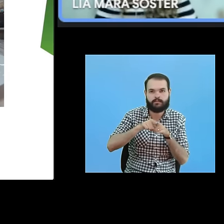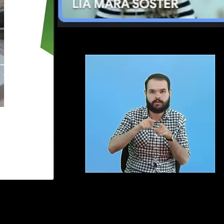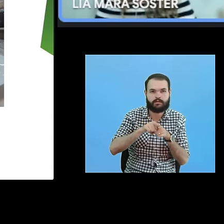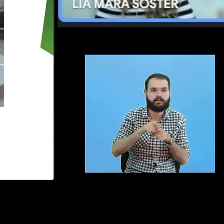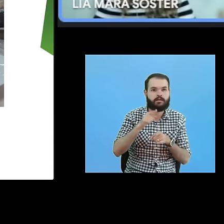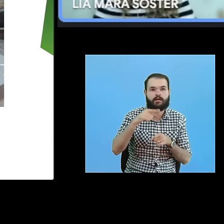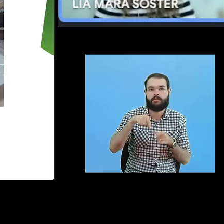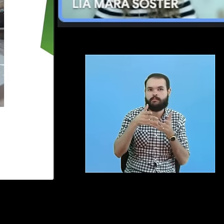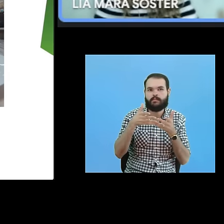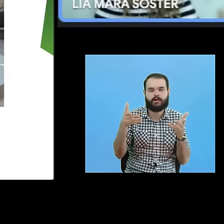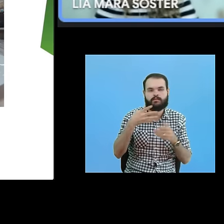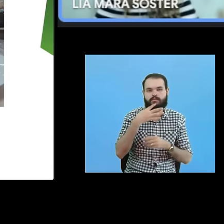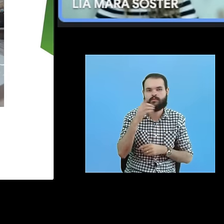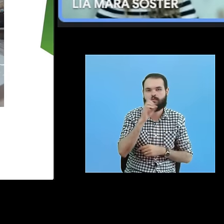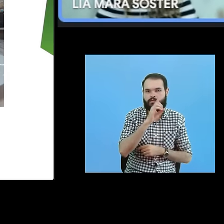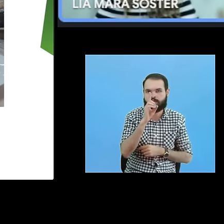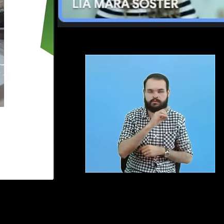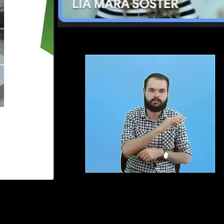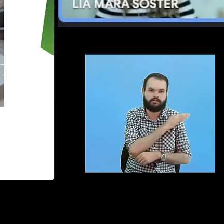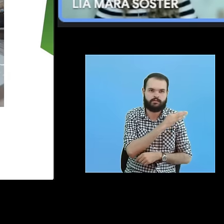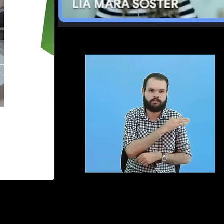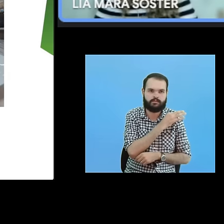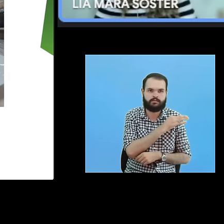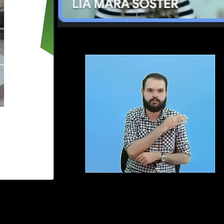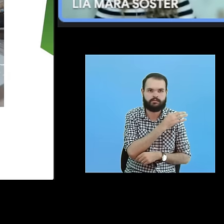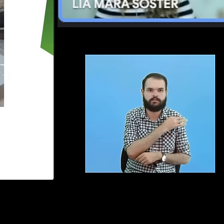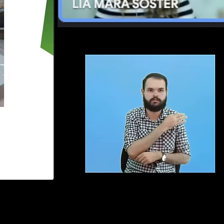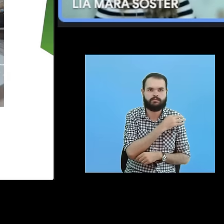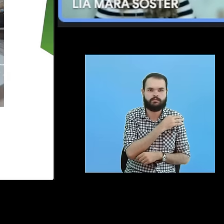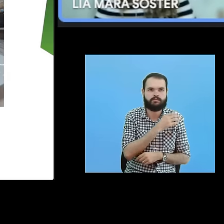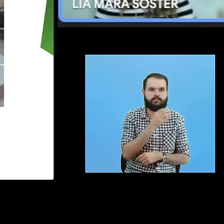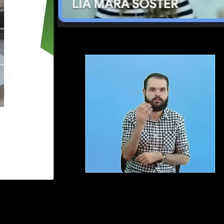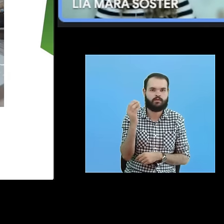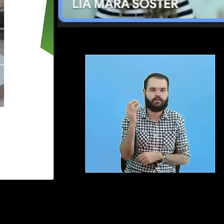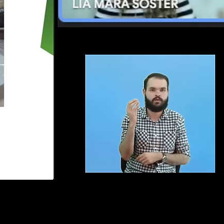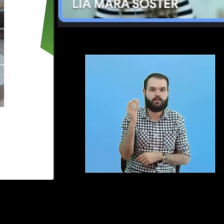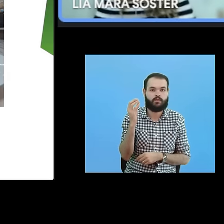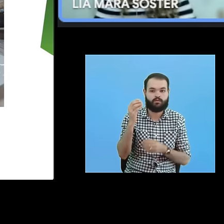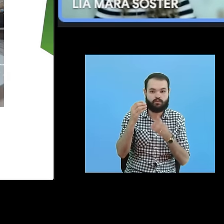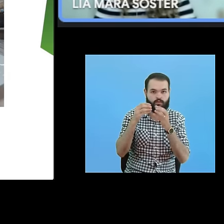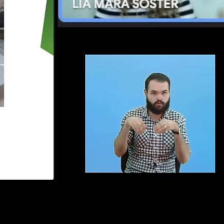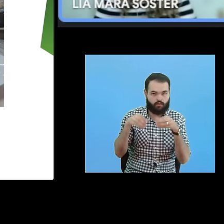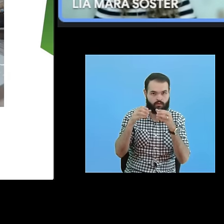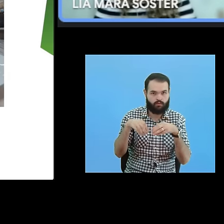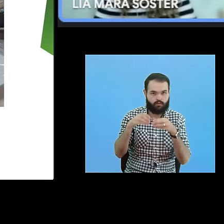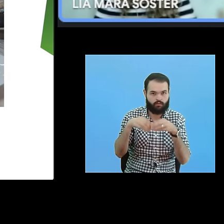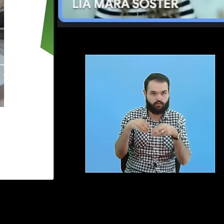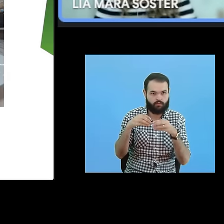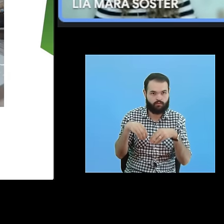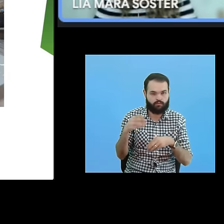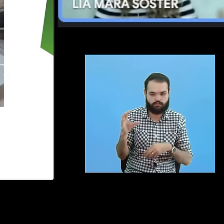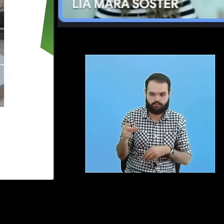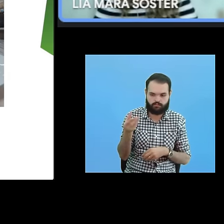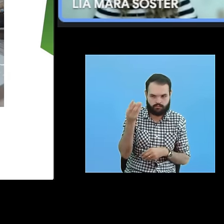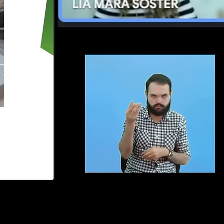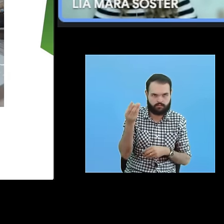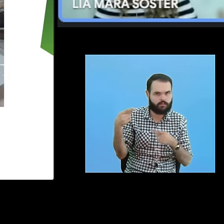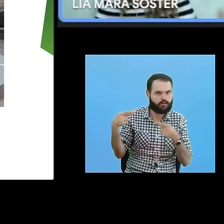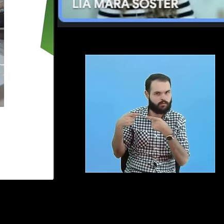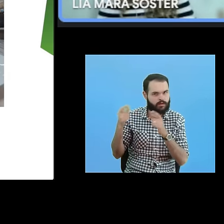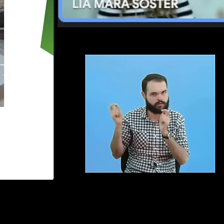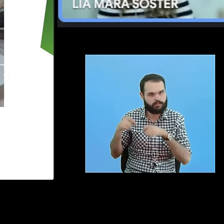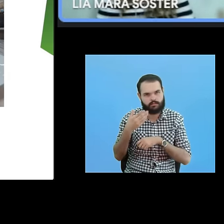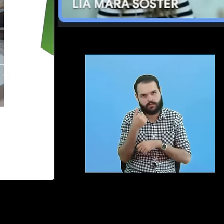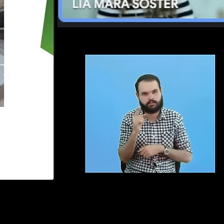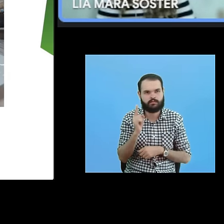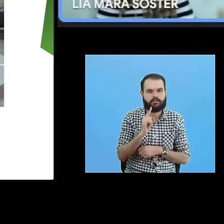conheciam, técnicas, né, de manipulação do ovo para identificar se ele está, né, apropriado para o